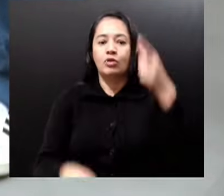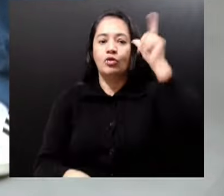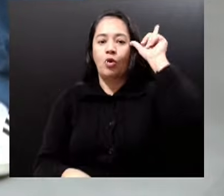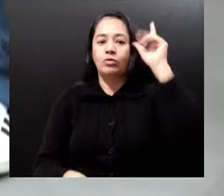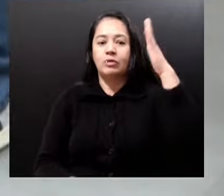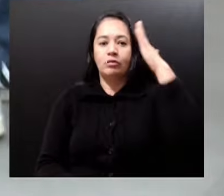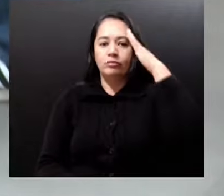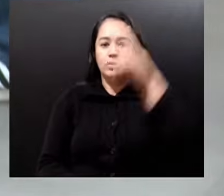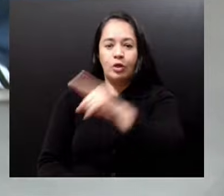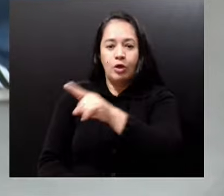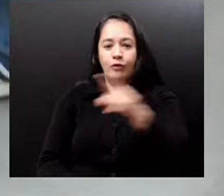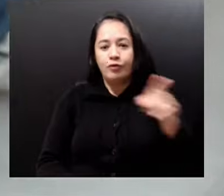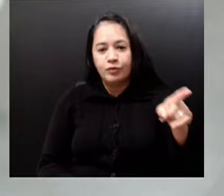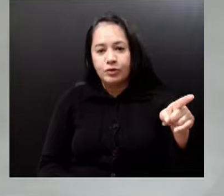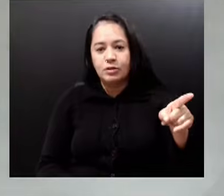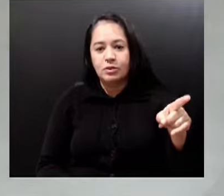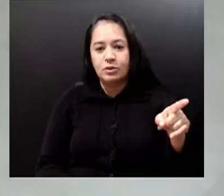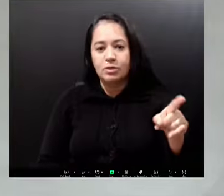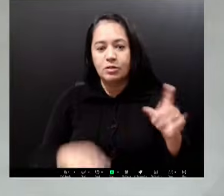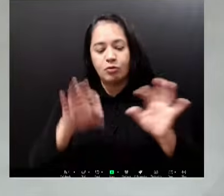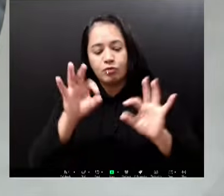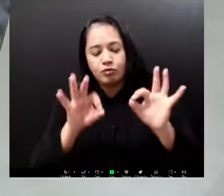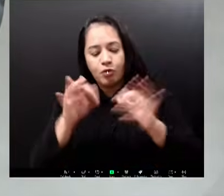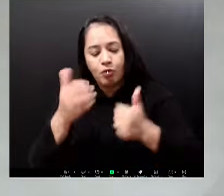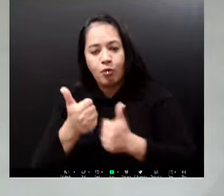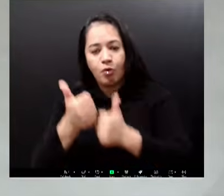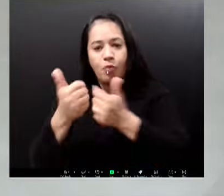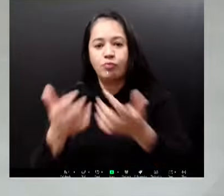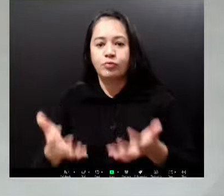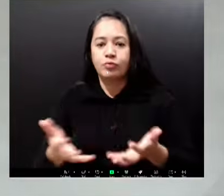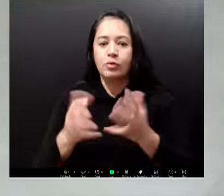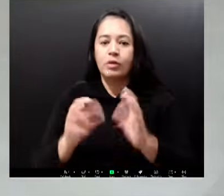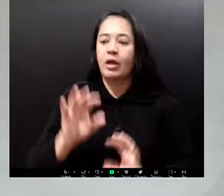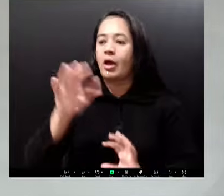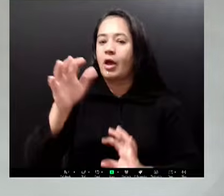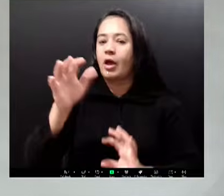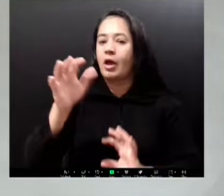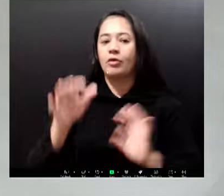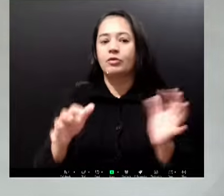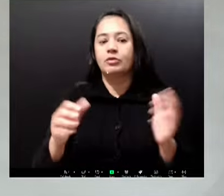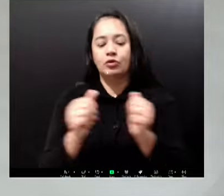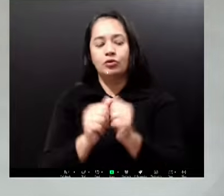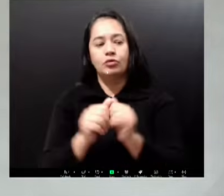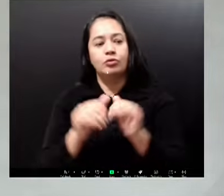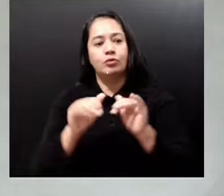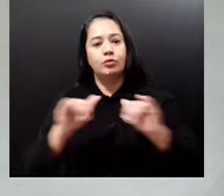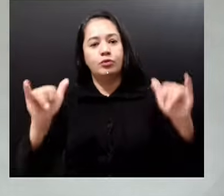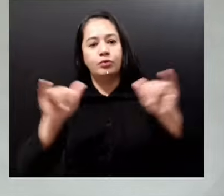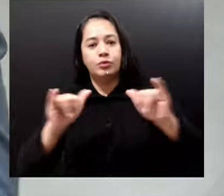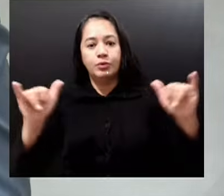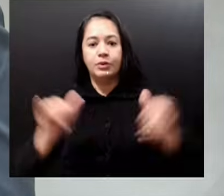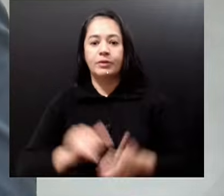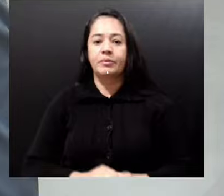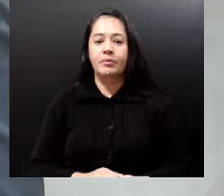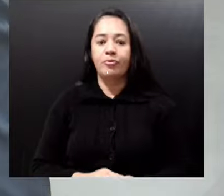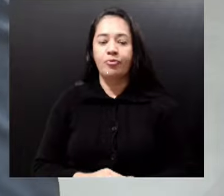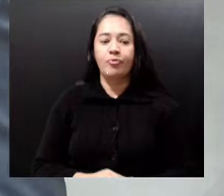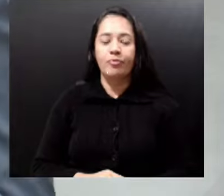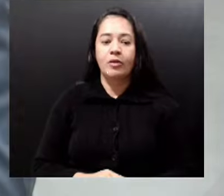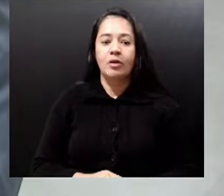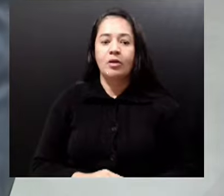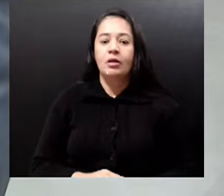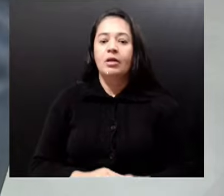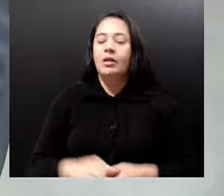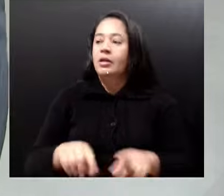que muito colaborou para que acontecesse com a divulgação, com a aderência do senhor, da figura do senhor a essa manifestação,